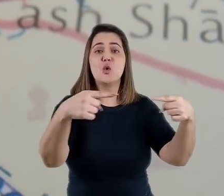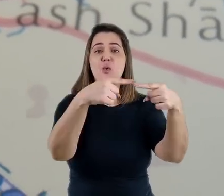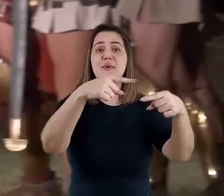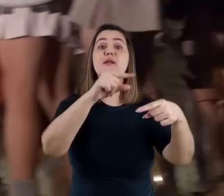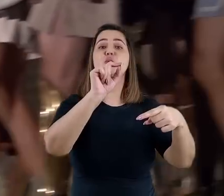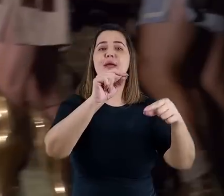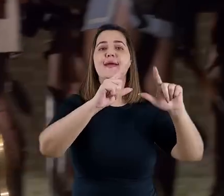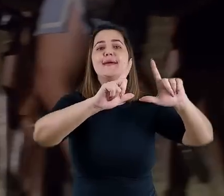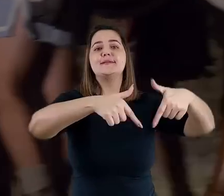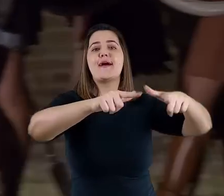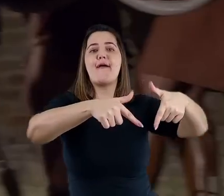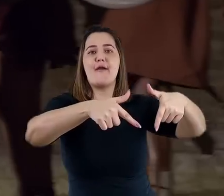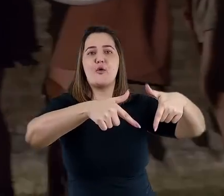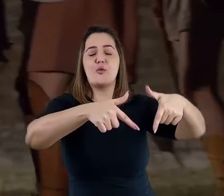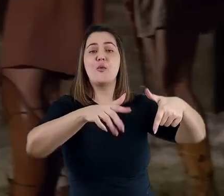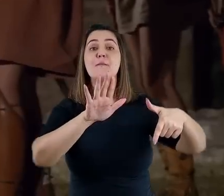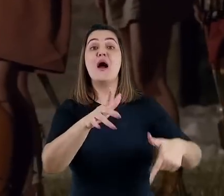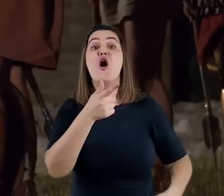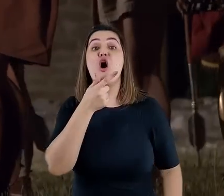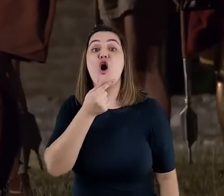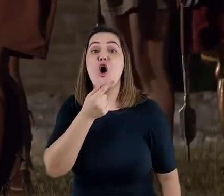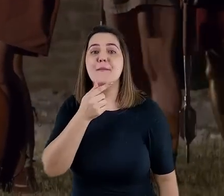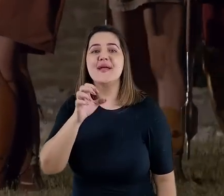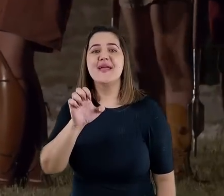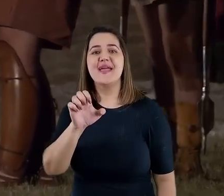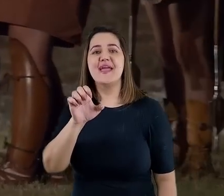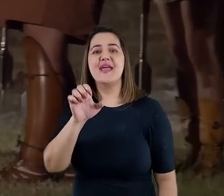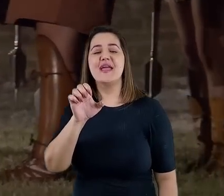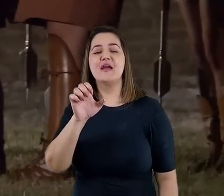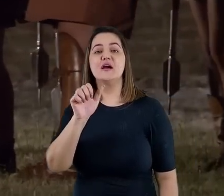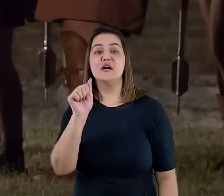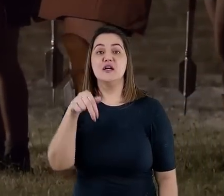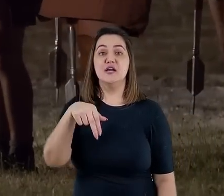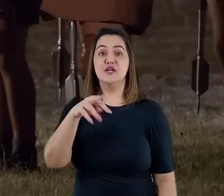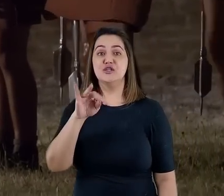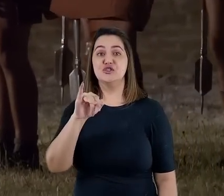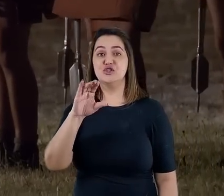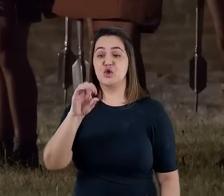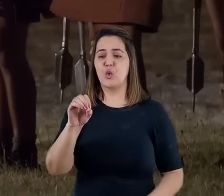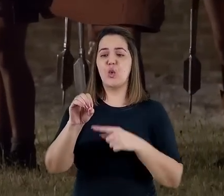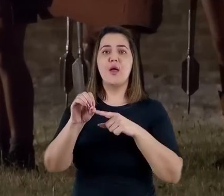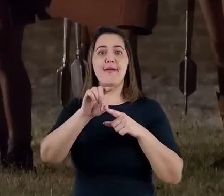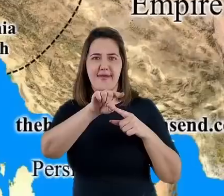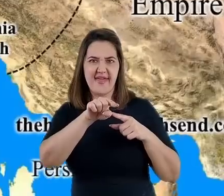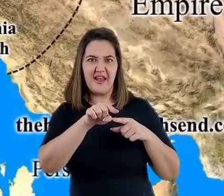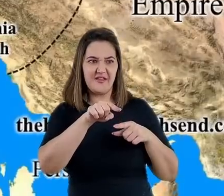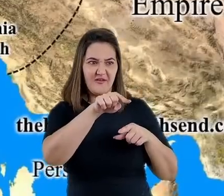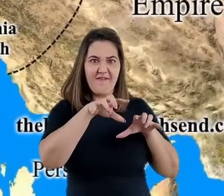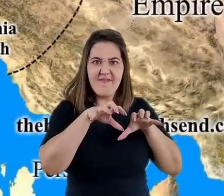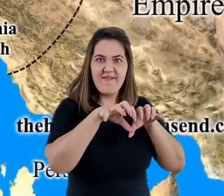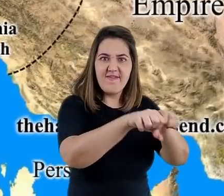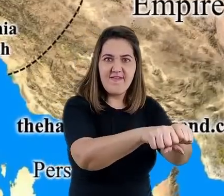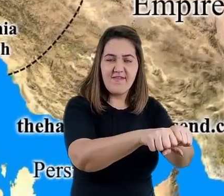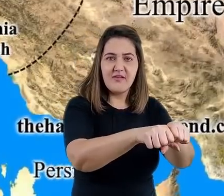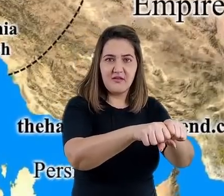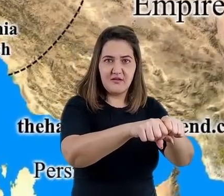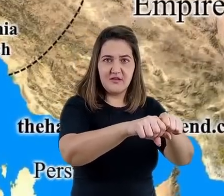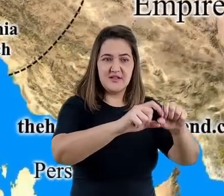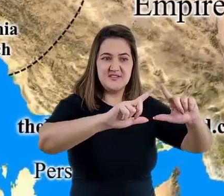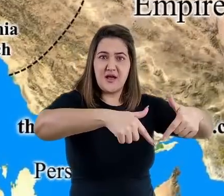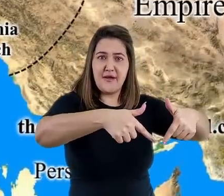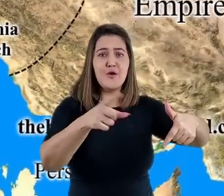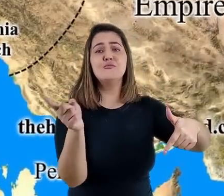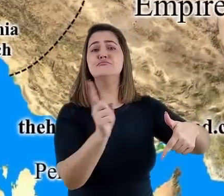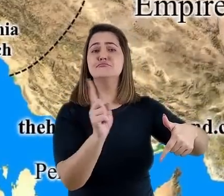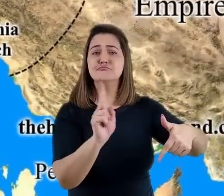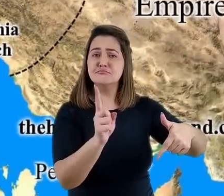seria a terra de Israel. Mas Antíoco não cresceu em direção à Judéia. Ele a controlou, é verdade,